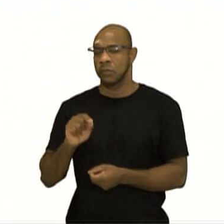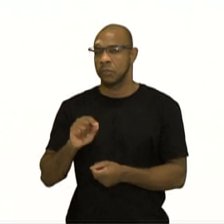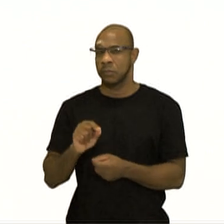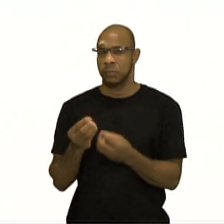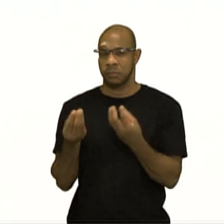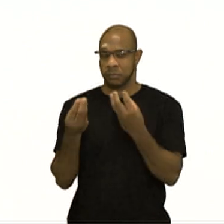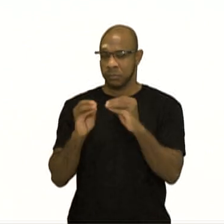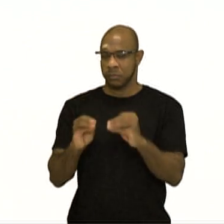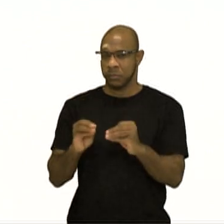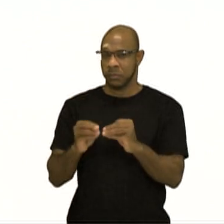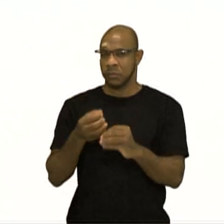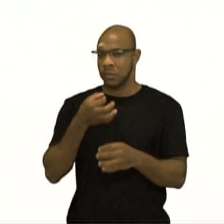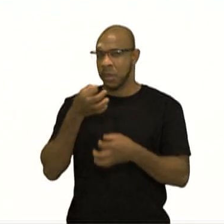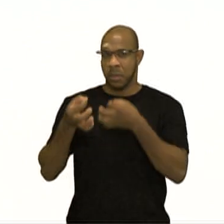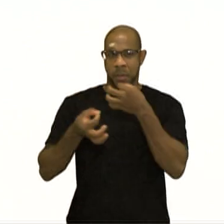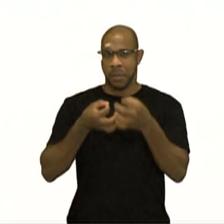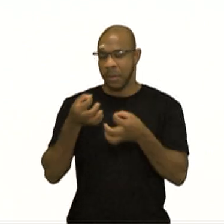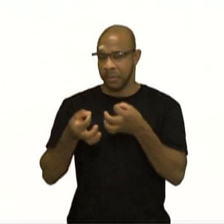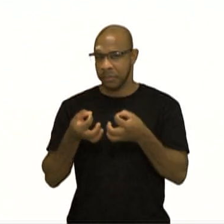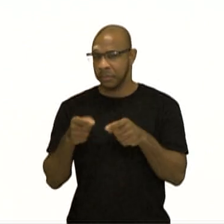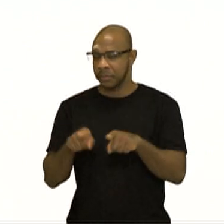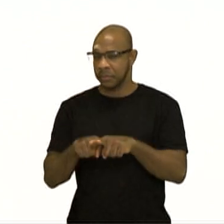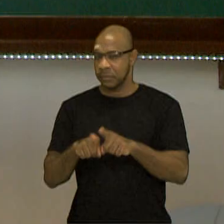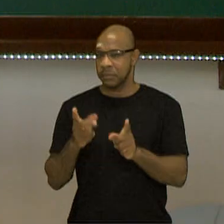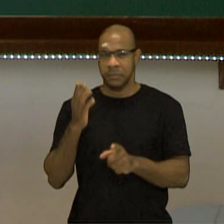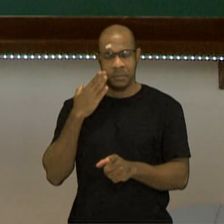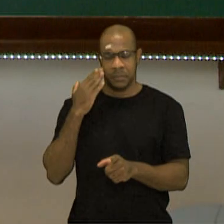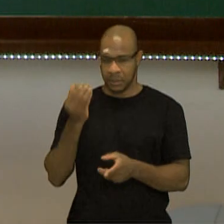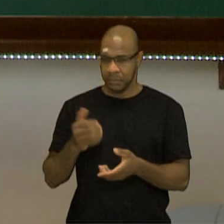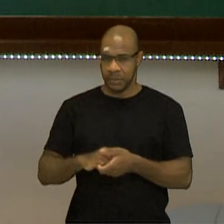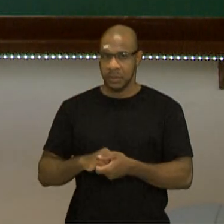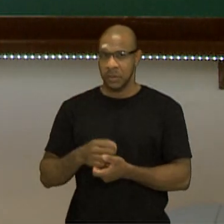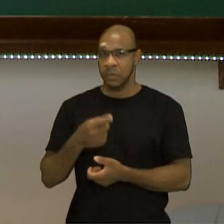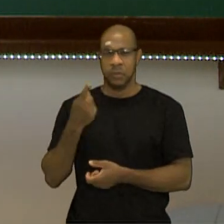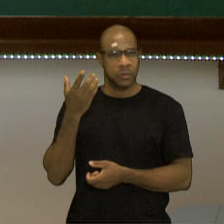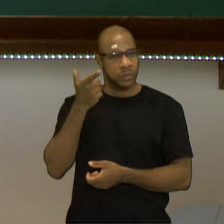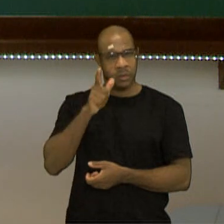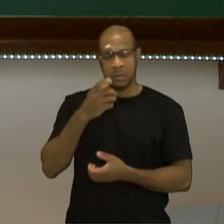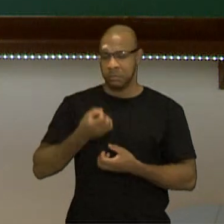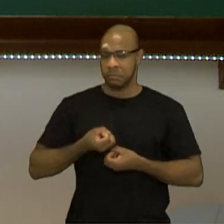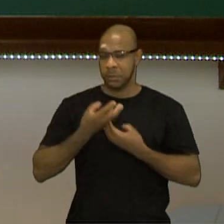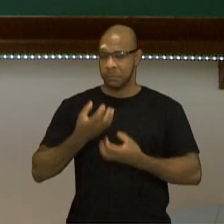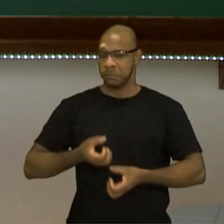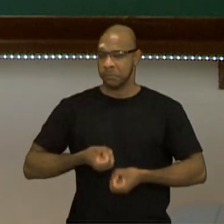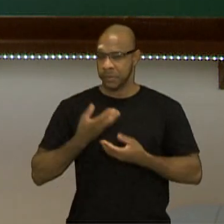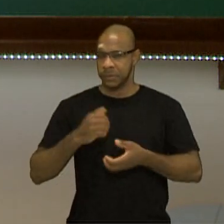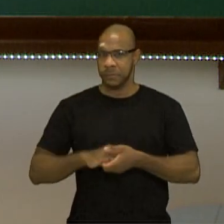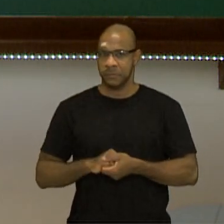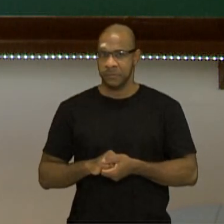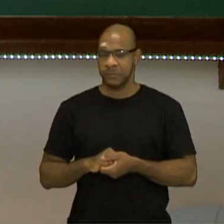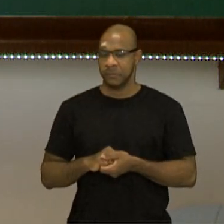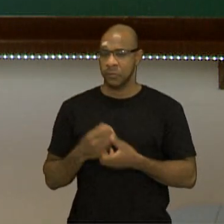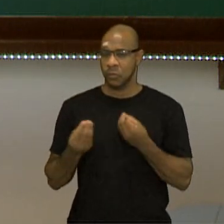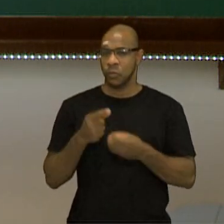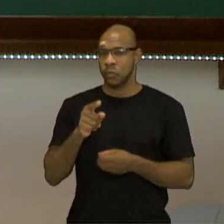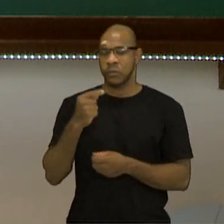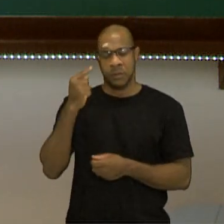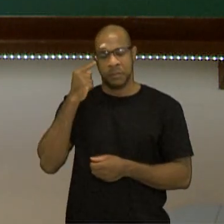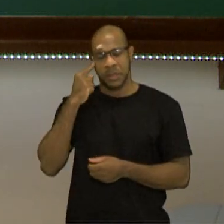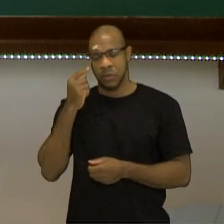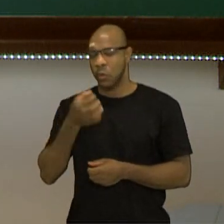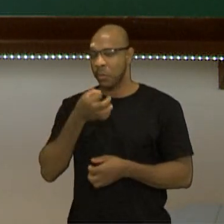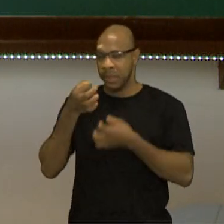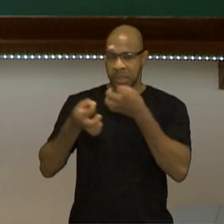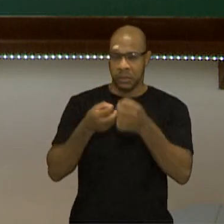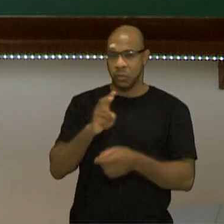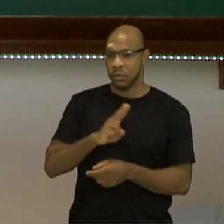expor argumentos e pontos de vista na língua inglesa? Você consegue se expressar? Falar o seu ponto de vista, sua opinião usando